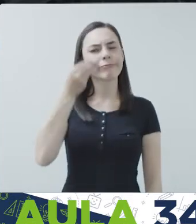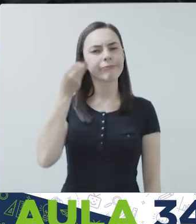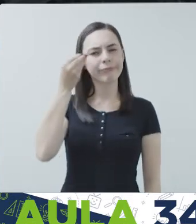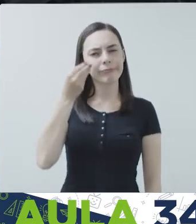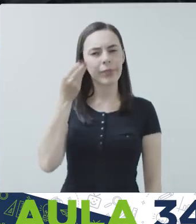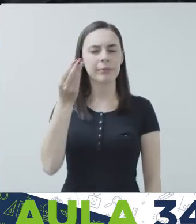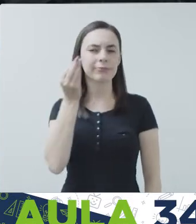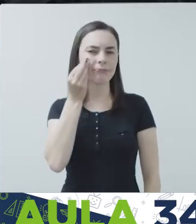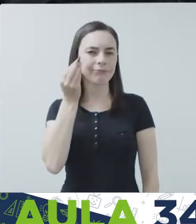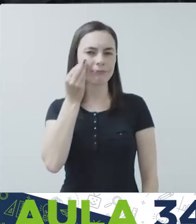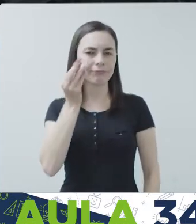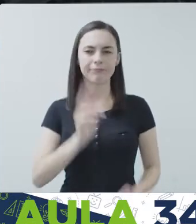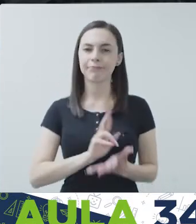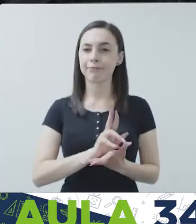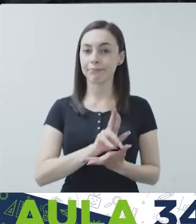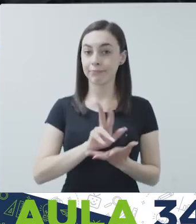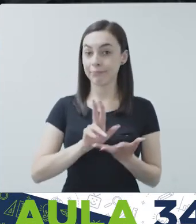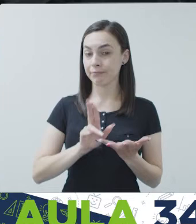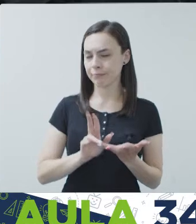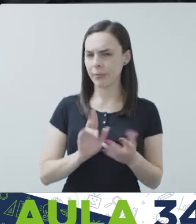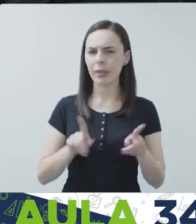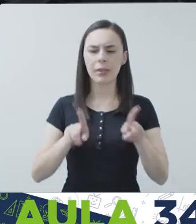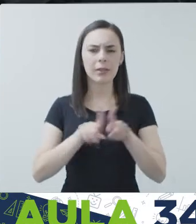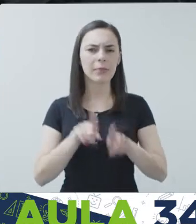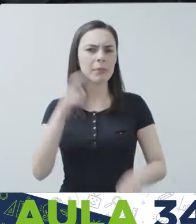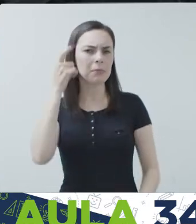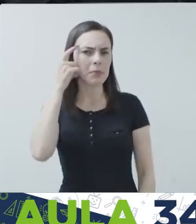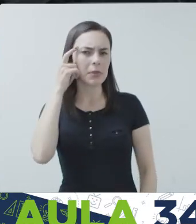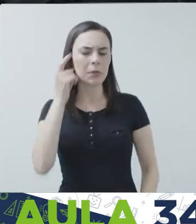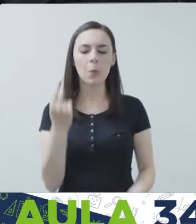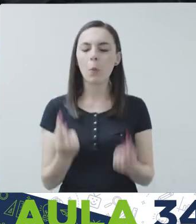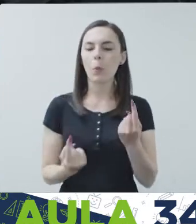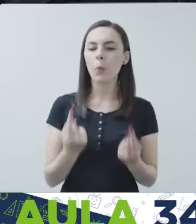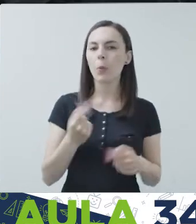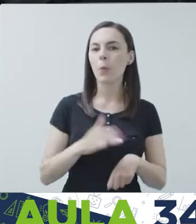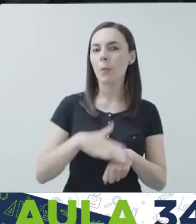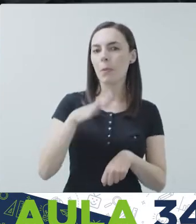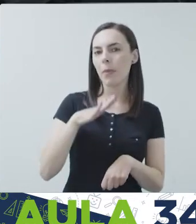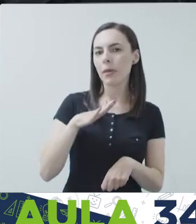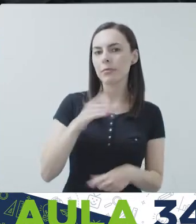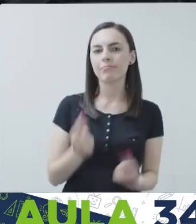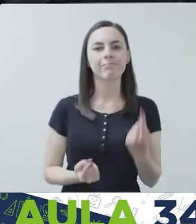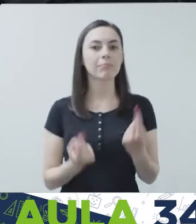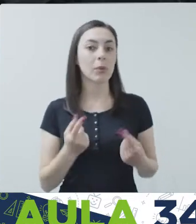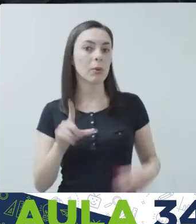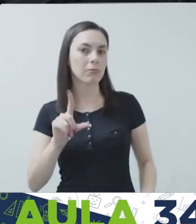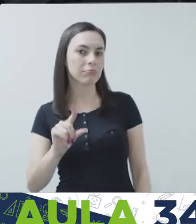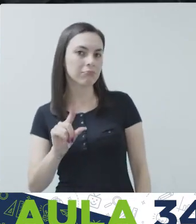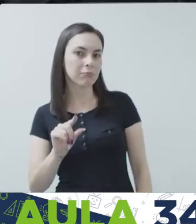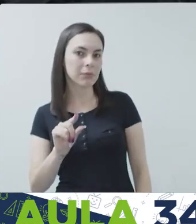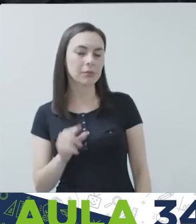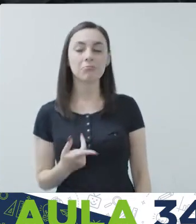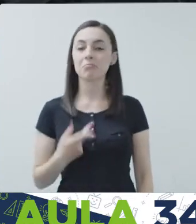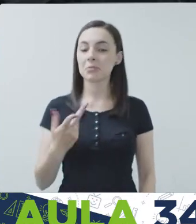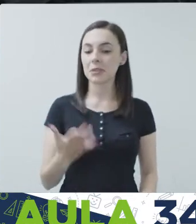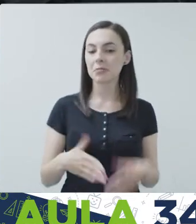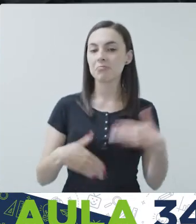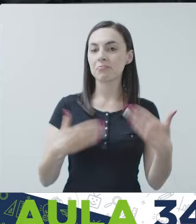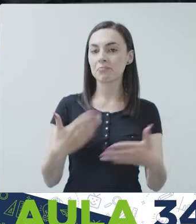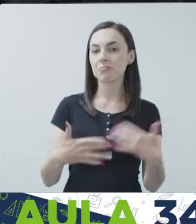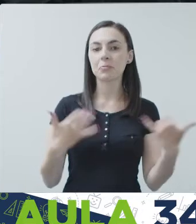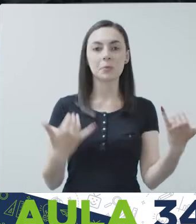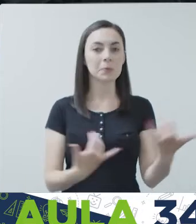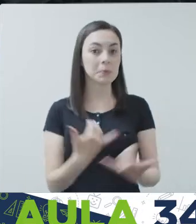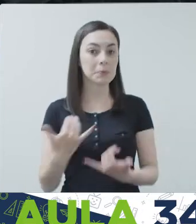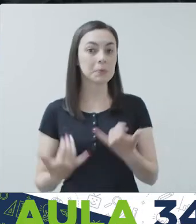aqui. Também pensamos aonde tem mais, aonde tem menos. E assim fomos brincando na